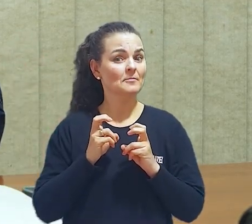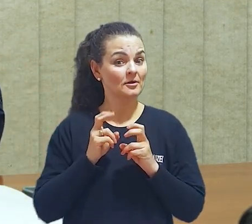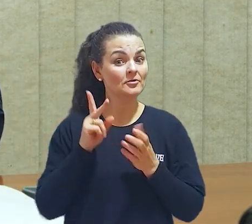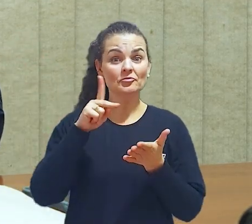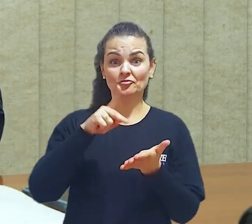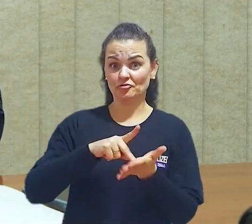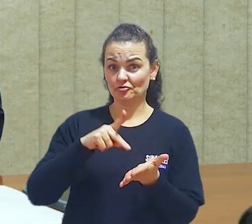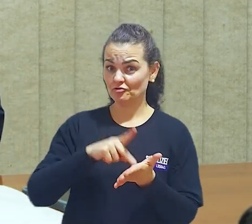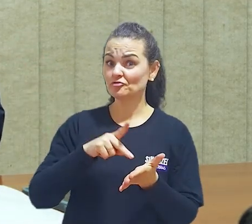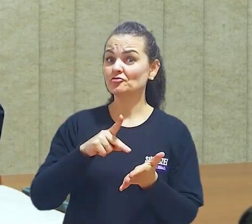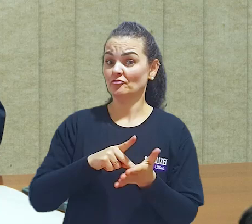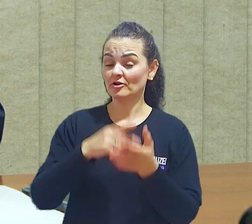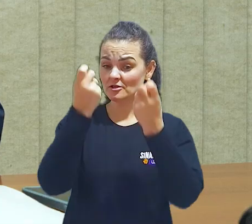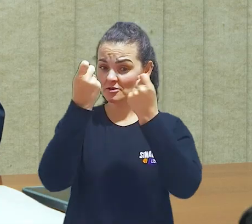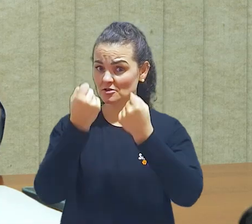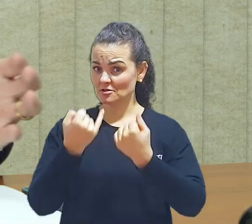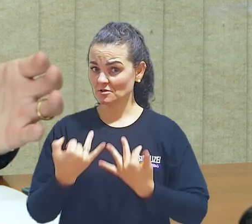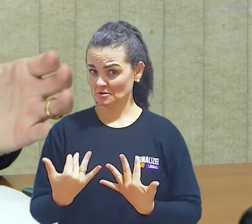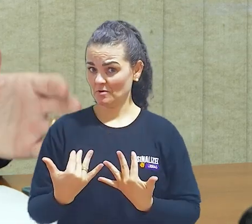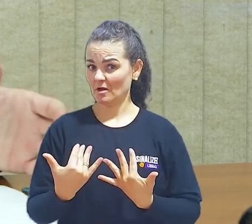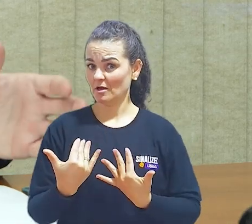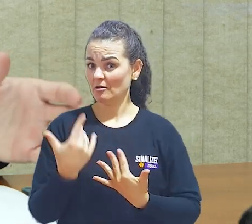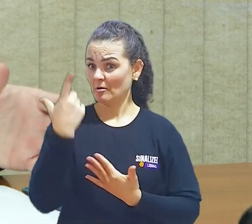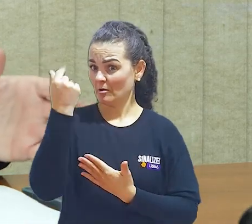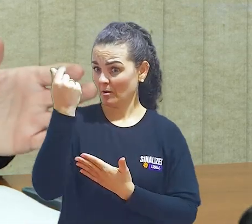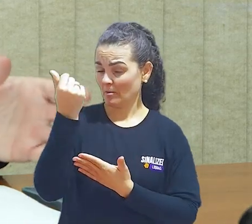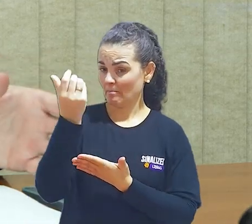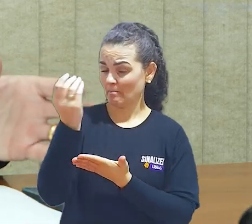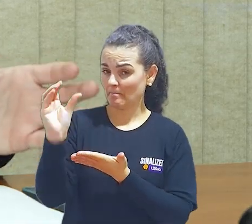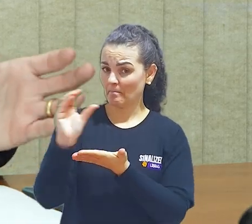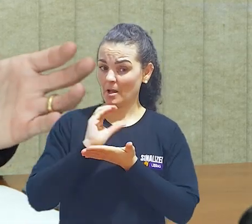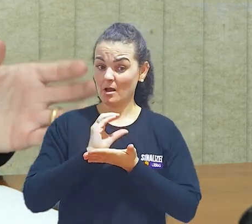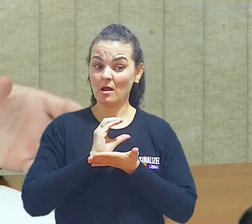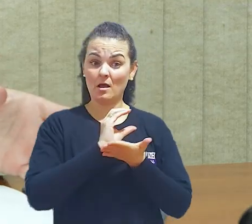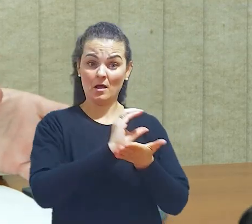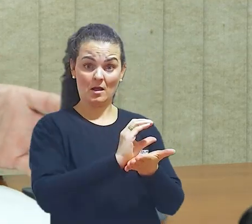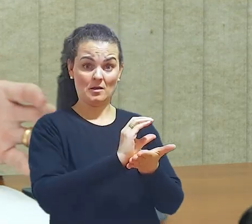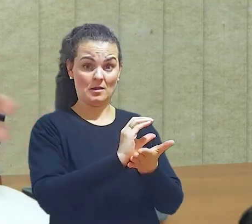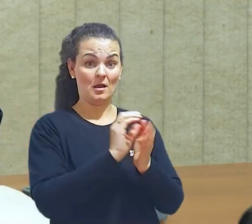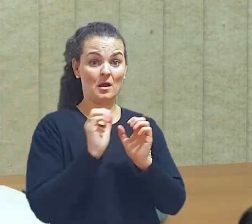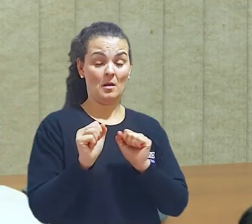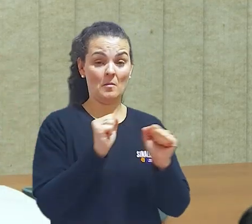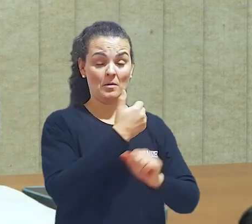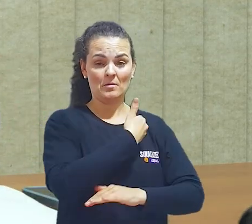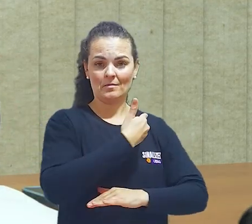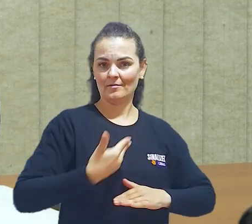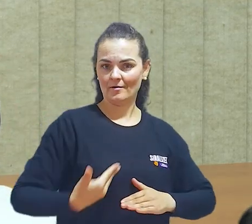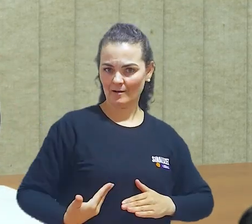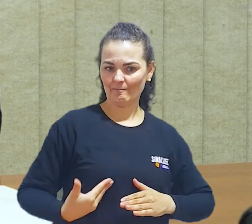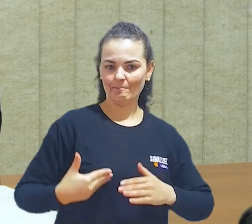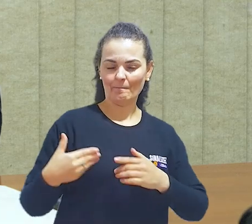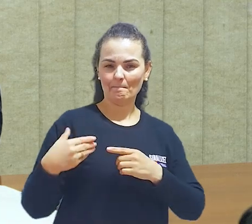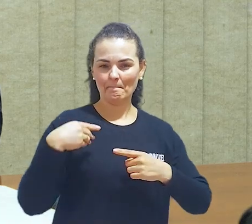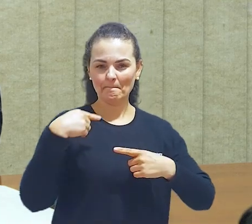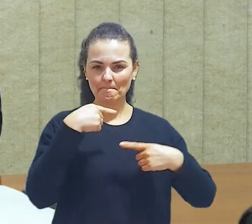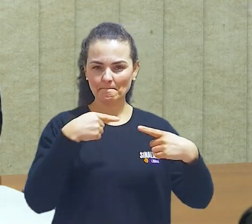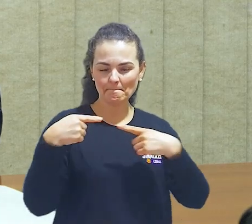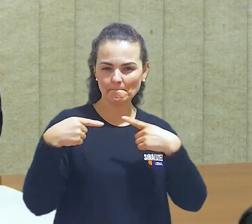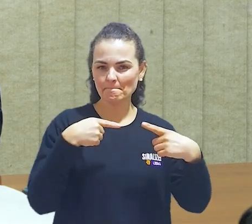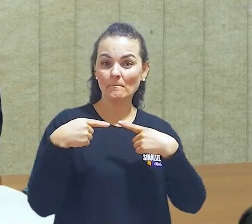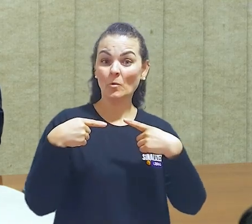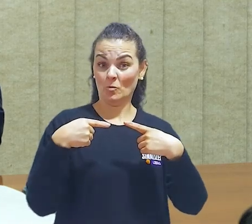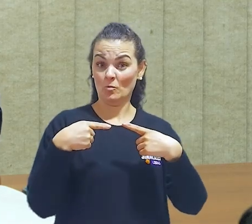justificativas inerentes à ausência de recursos para algumas políticas públicas importantes da cidade e outras